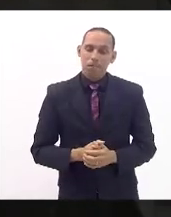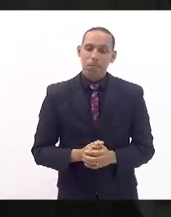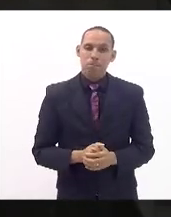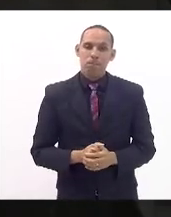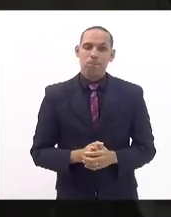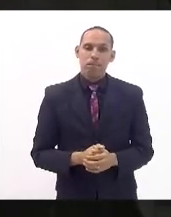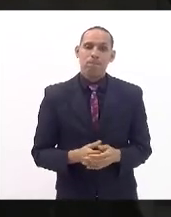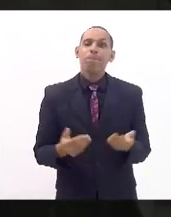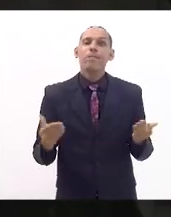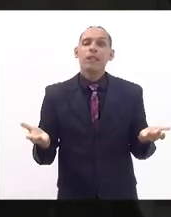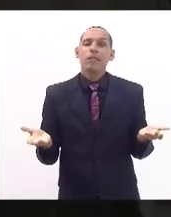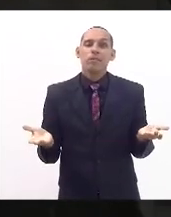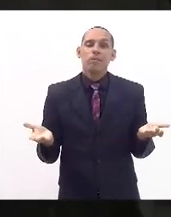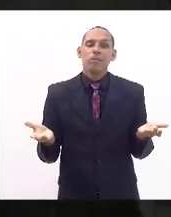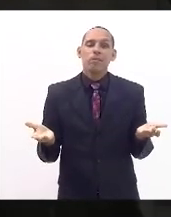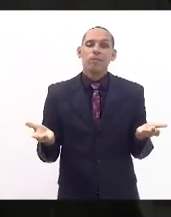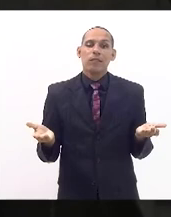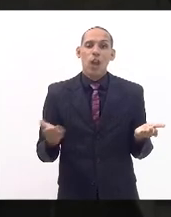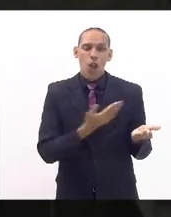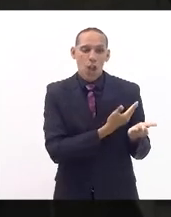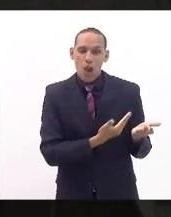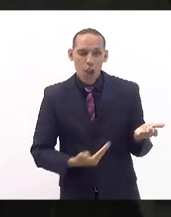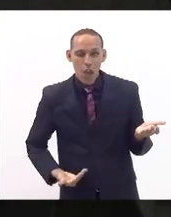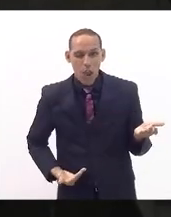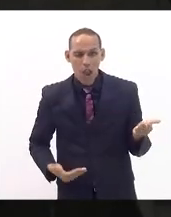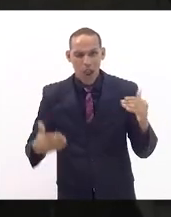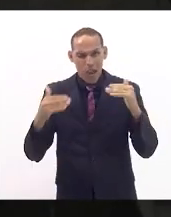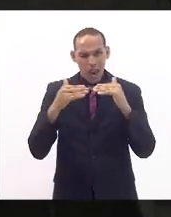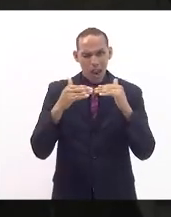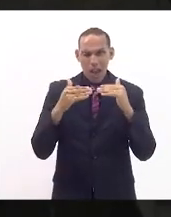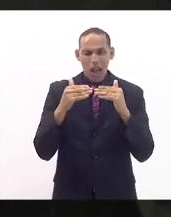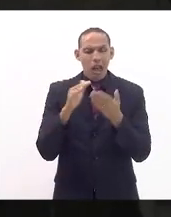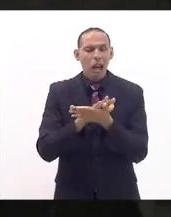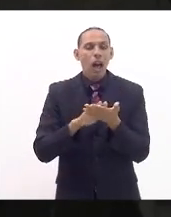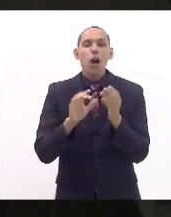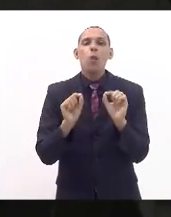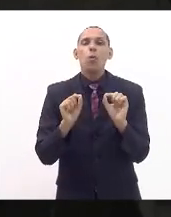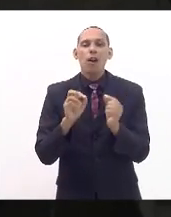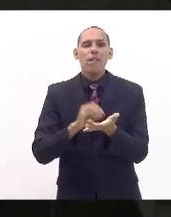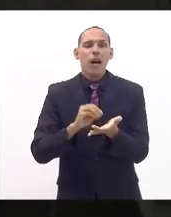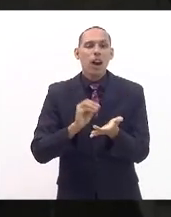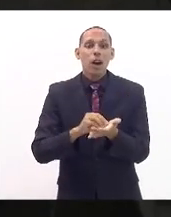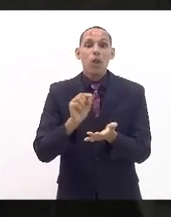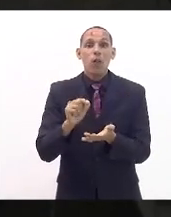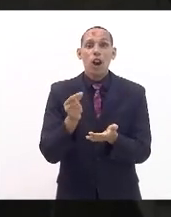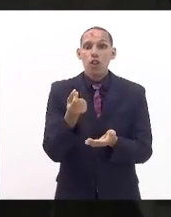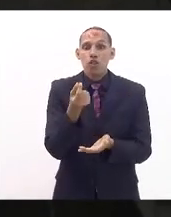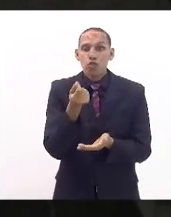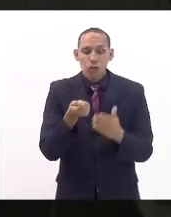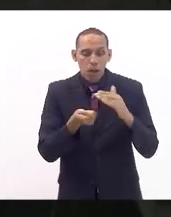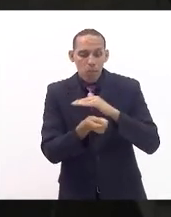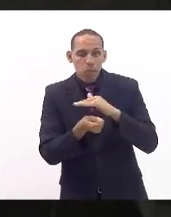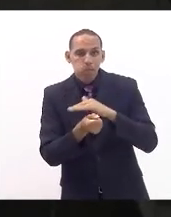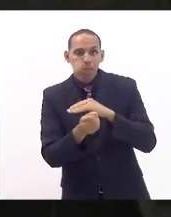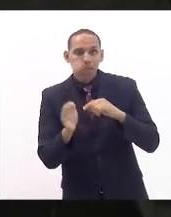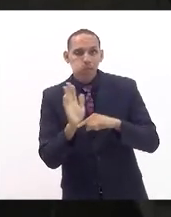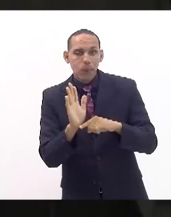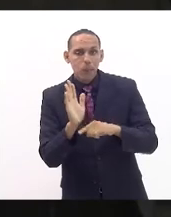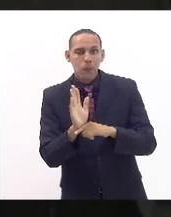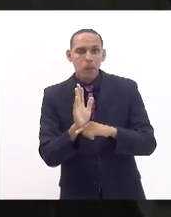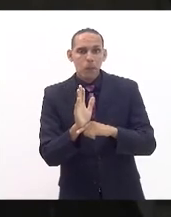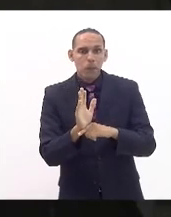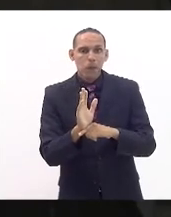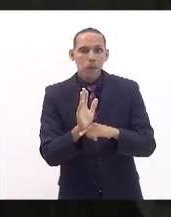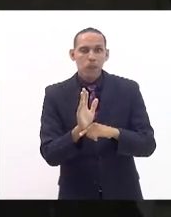e o governo não acordou ainda que o financiamento